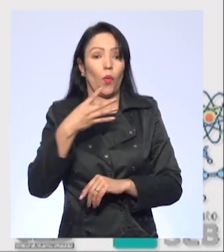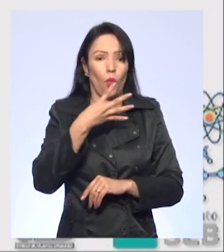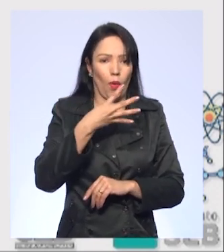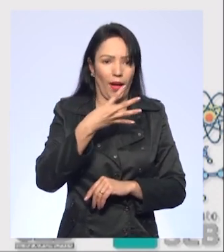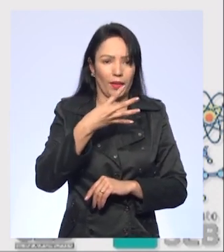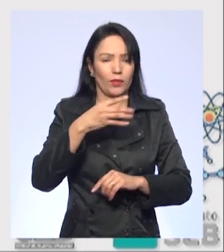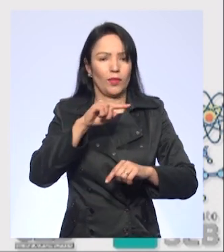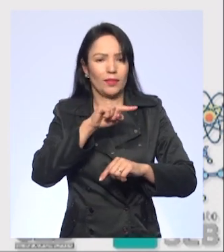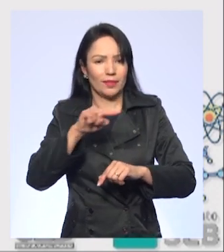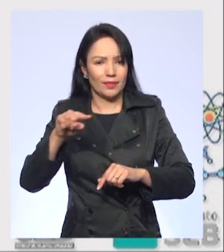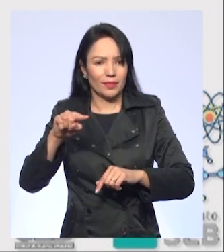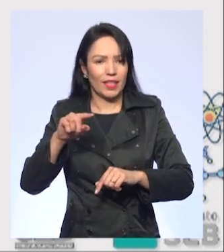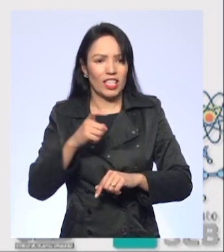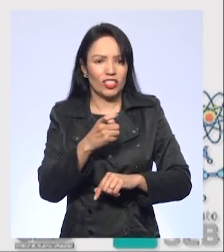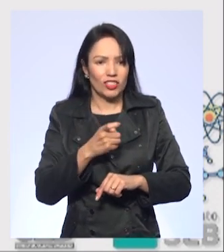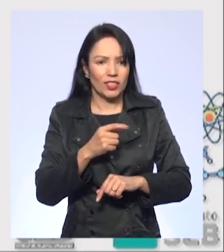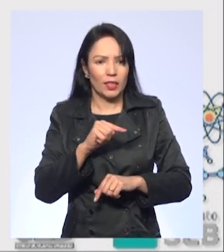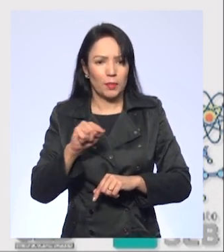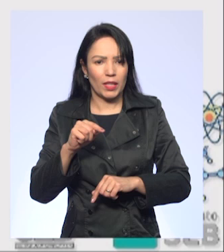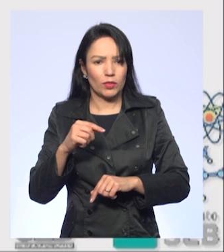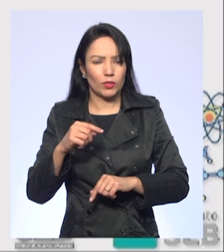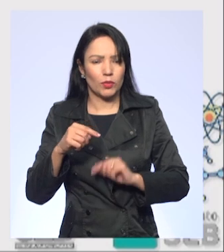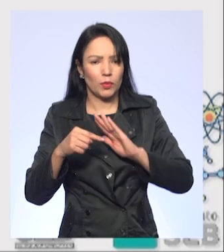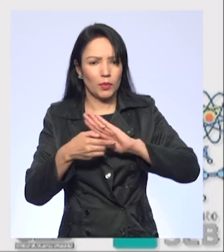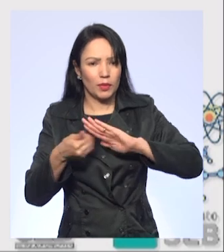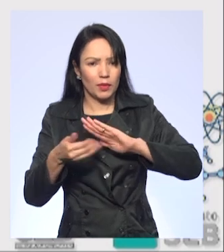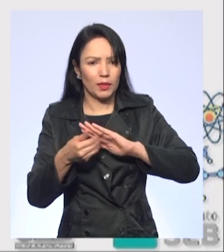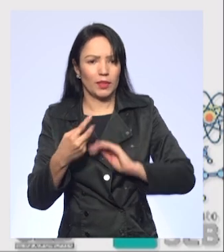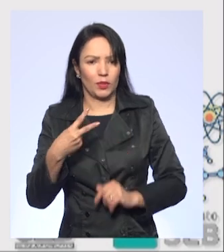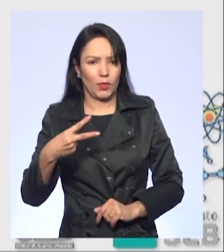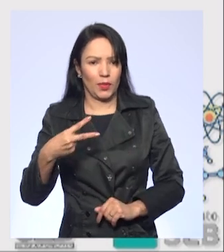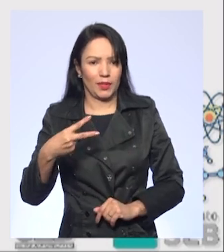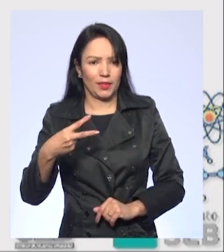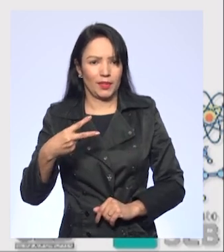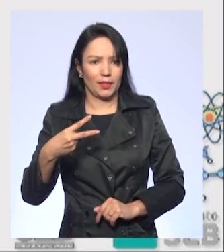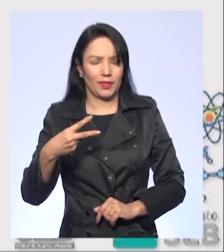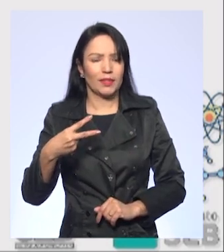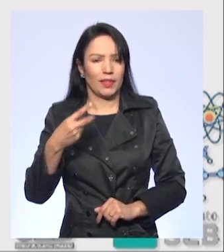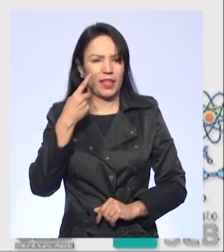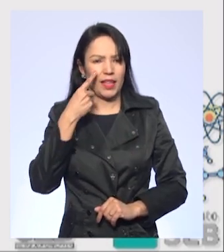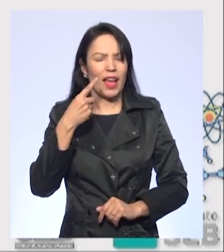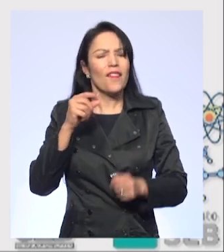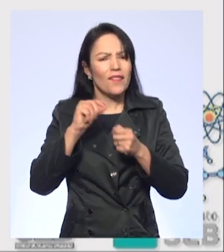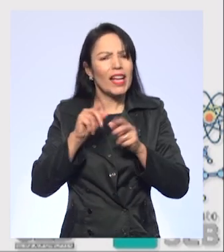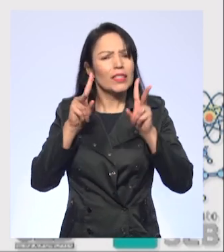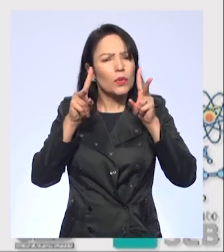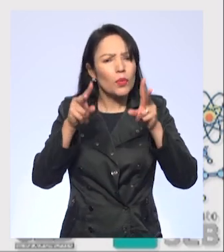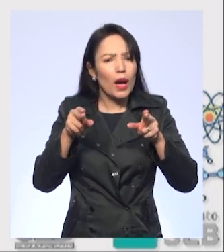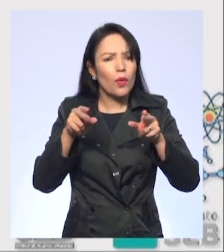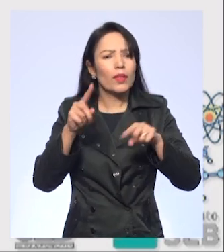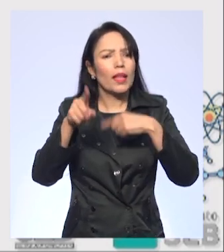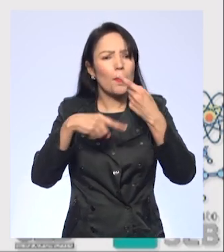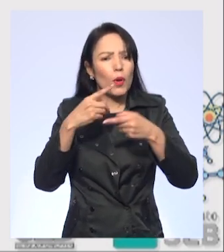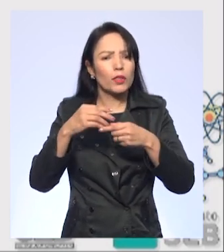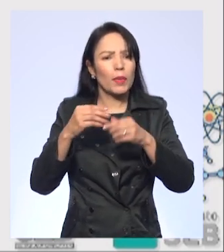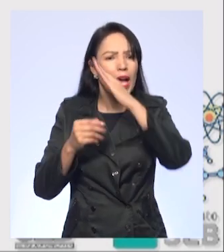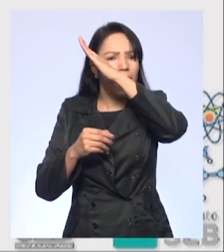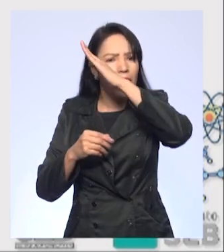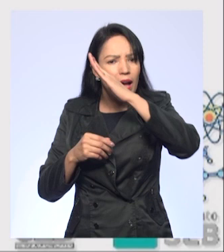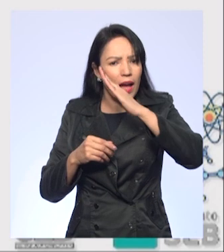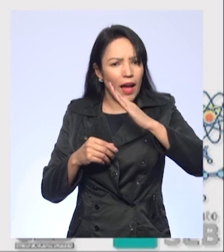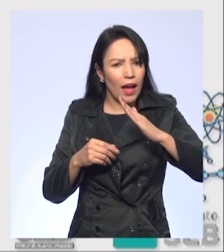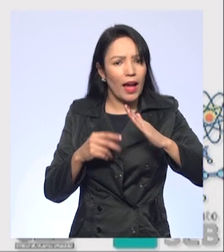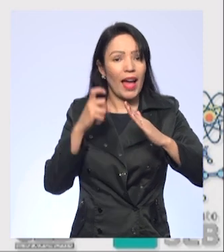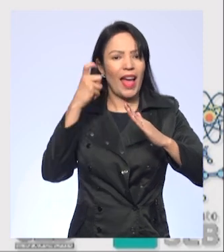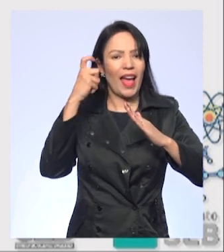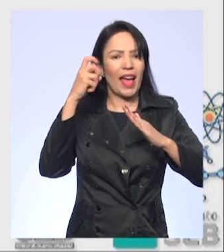da mesma transversal S. Assim como, repete o procedimento para a transversal R. Se eu peguei o 4,